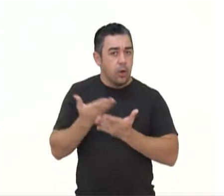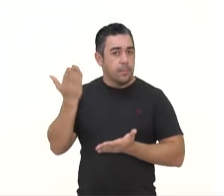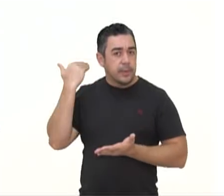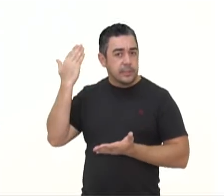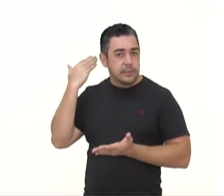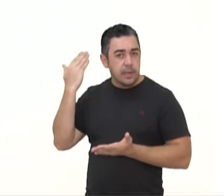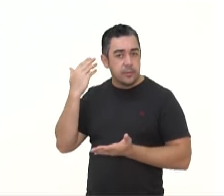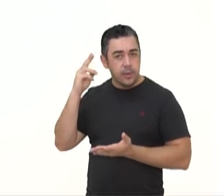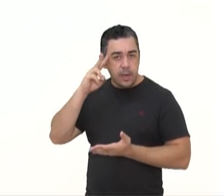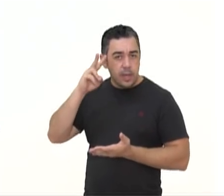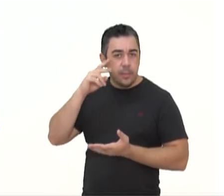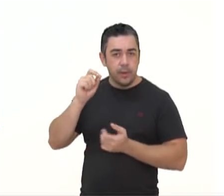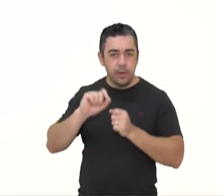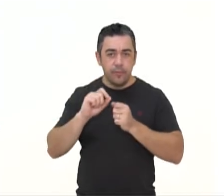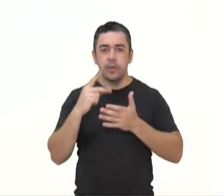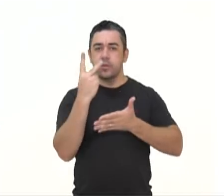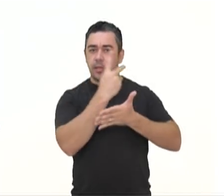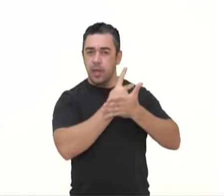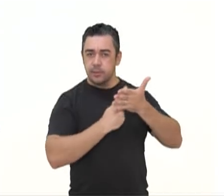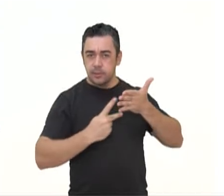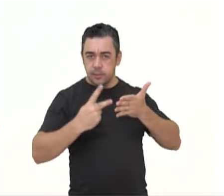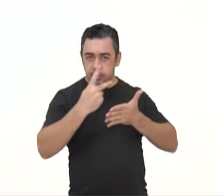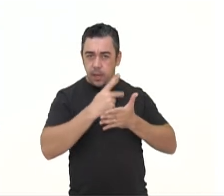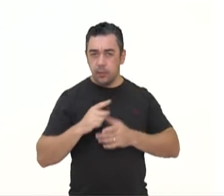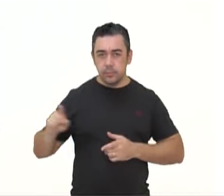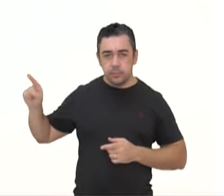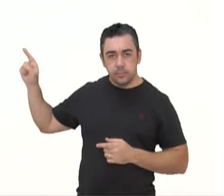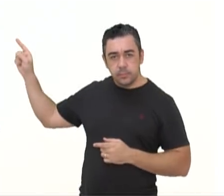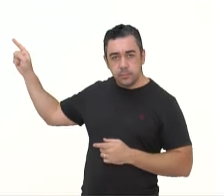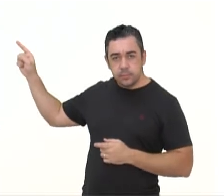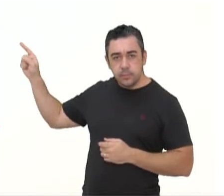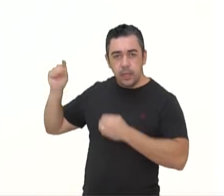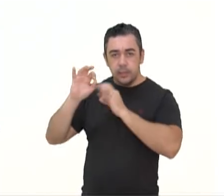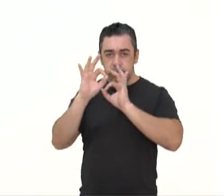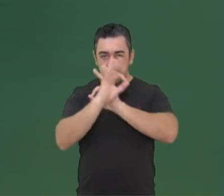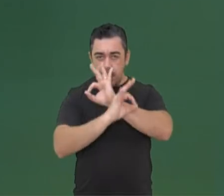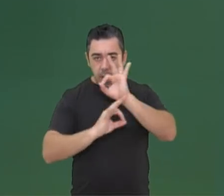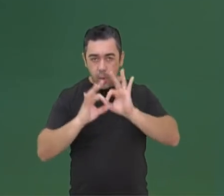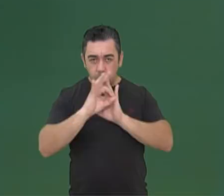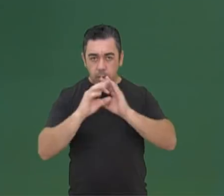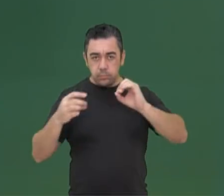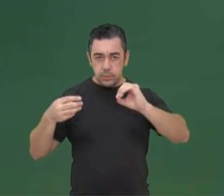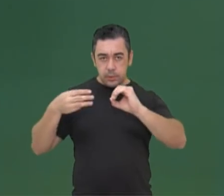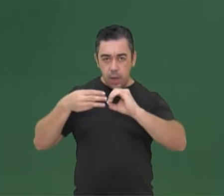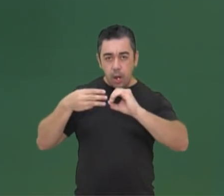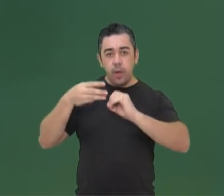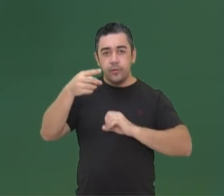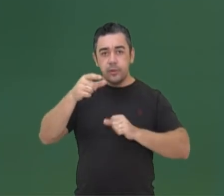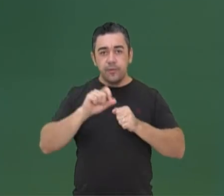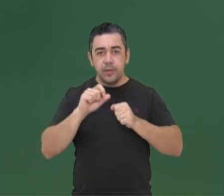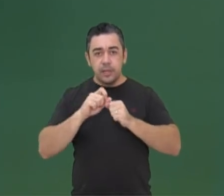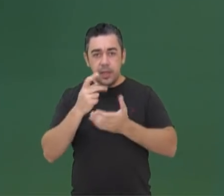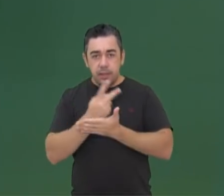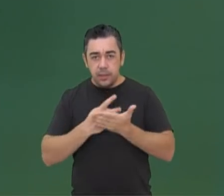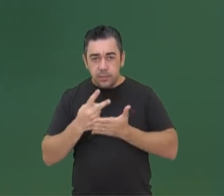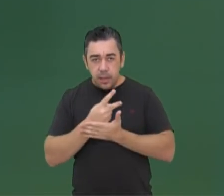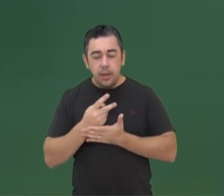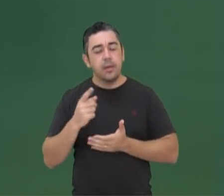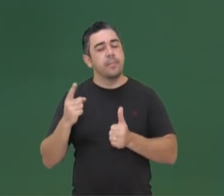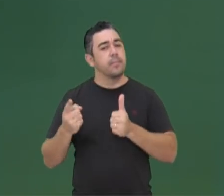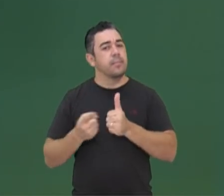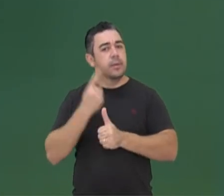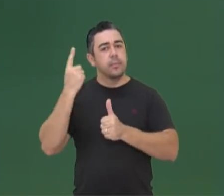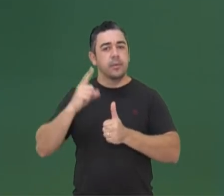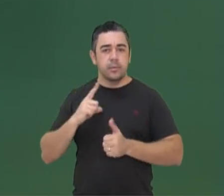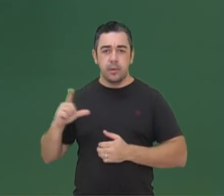passada, lembra que eu desenhei no quadro essa célula com vocês? E vocês também tinham que desenhar no caderno? Então era a nossa primeira